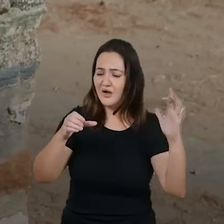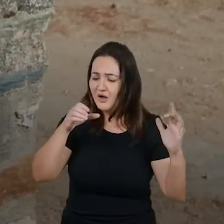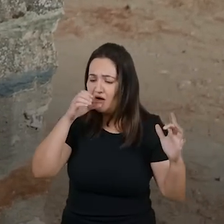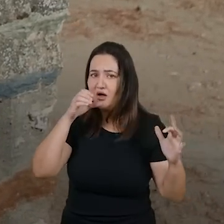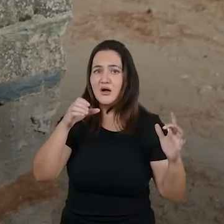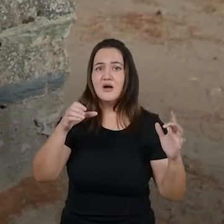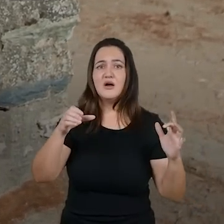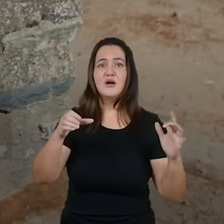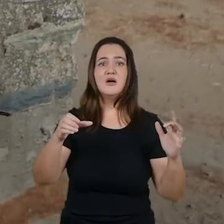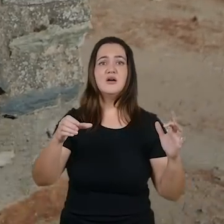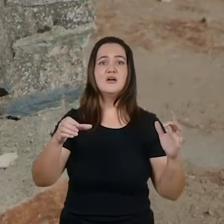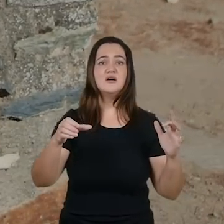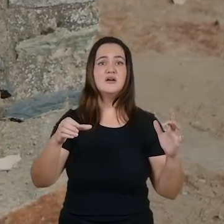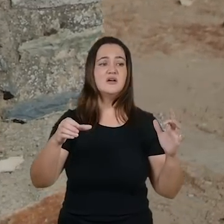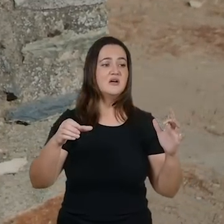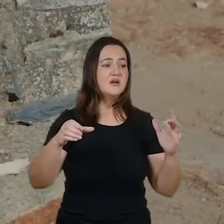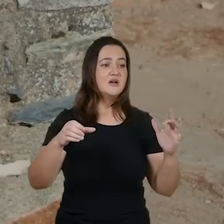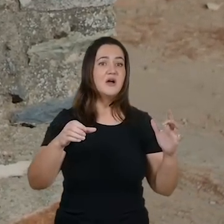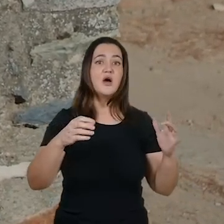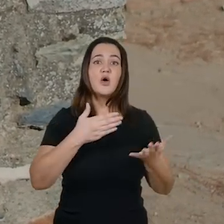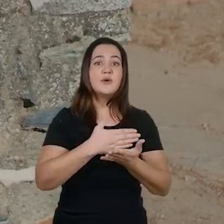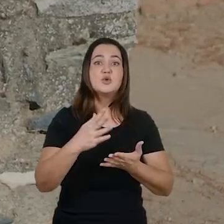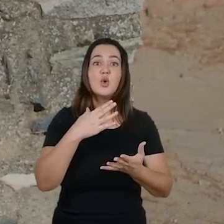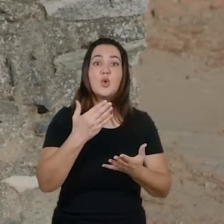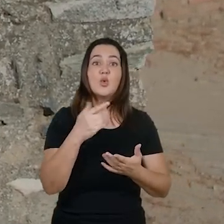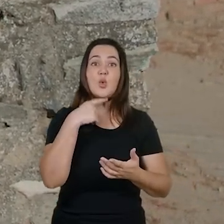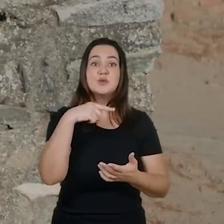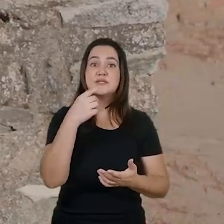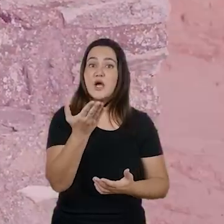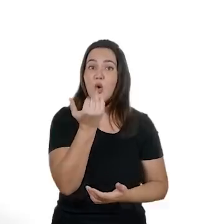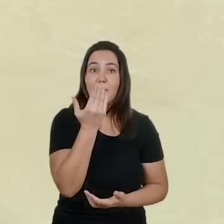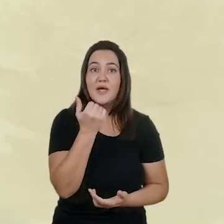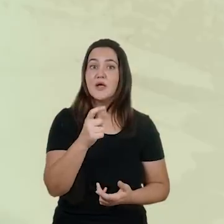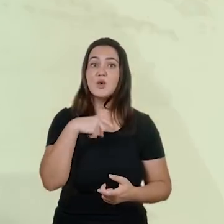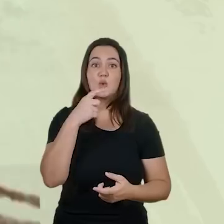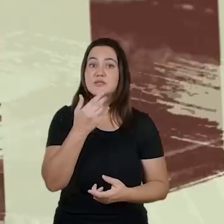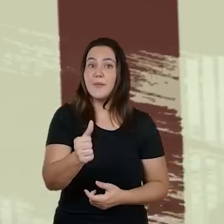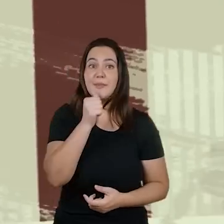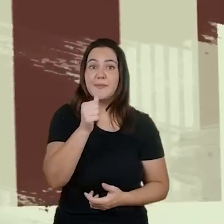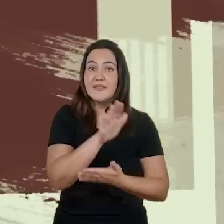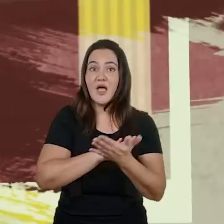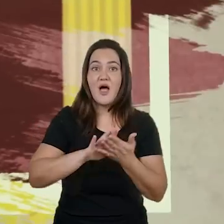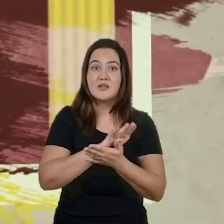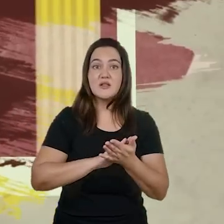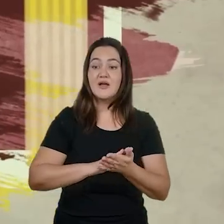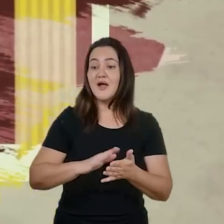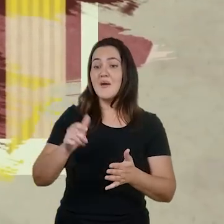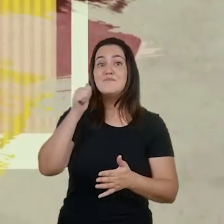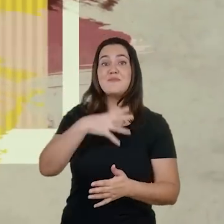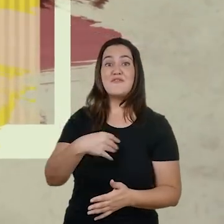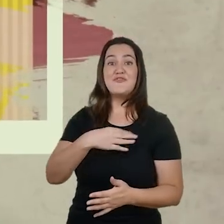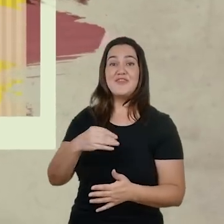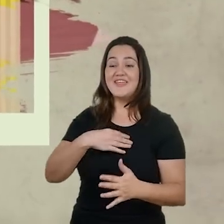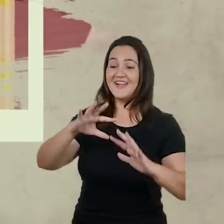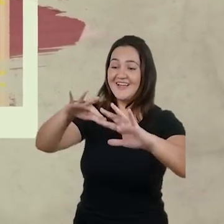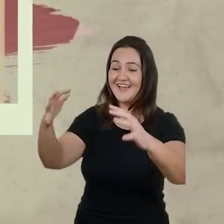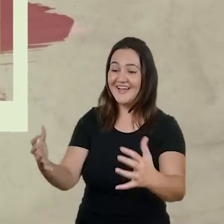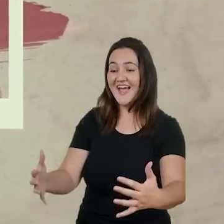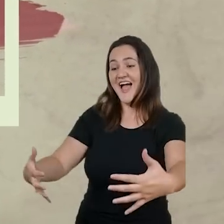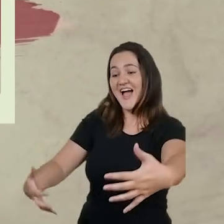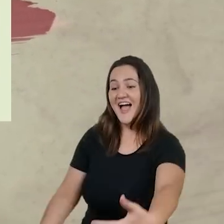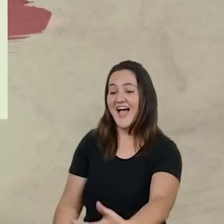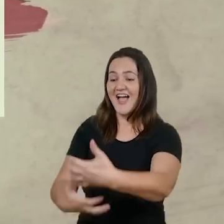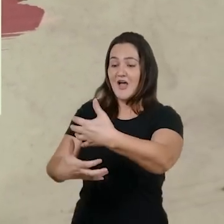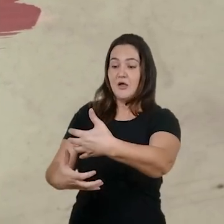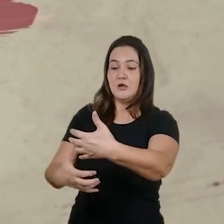principalmente porque, de acordo com uma das versões da lenda do rei Midas, ele tocou na sua própria filha e ela também se tornou